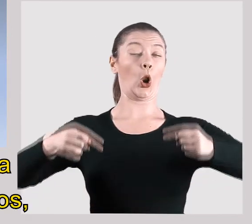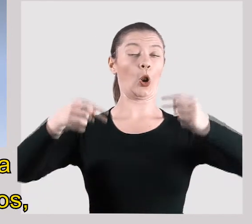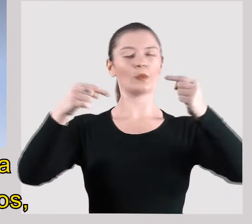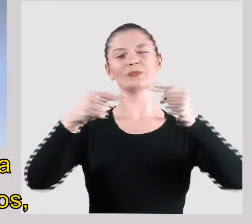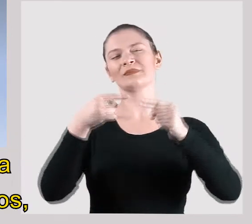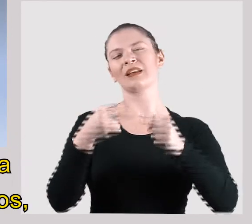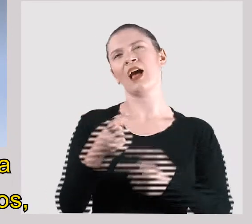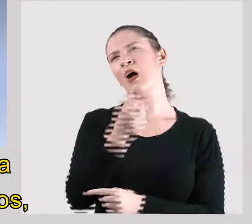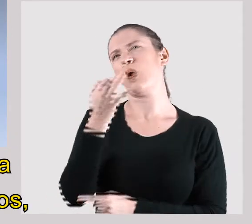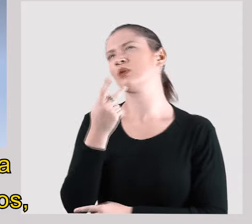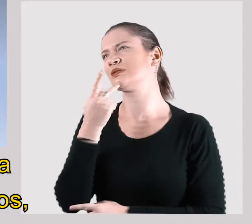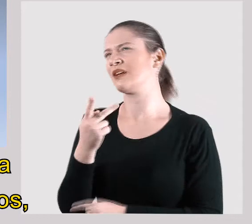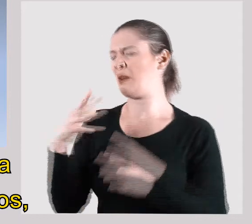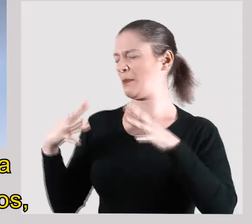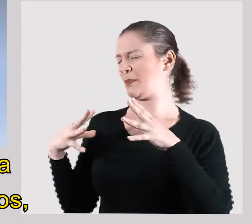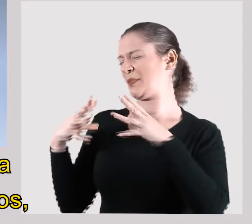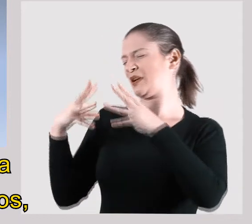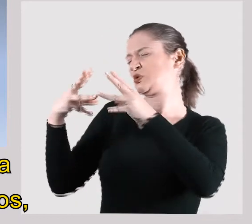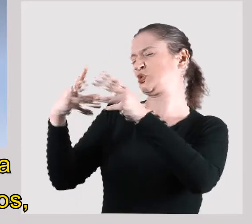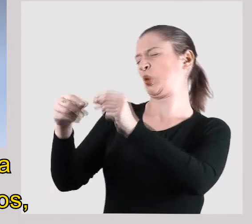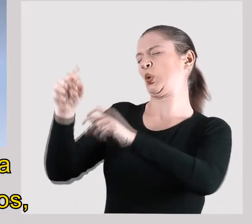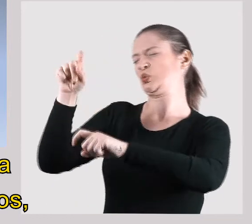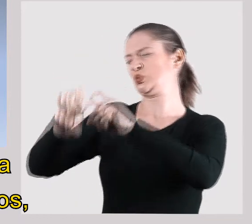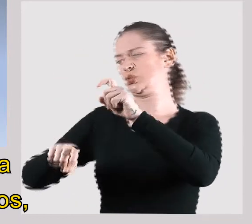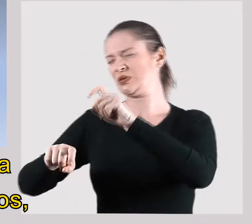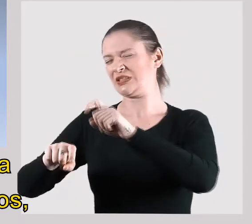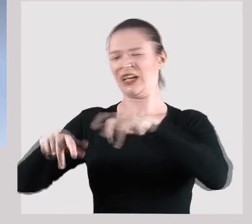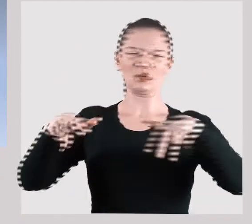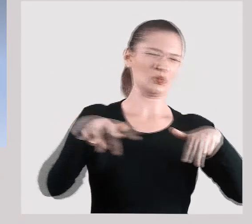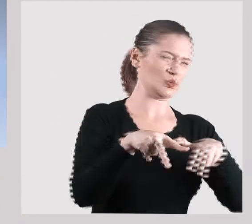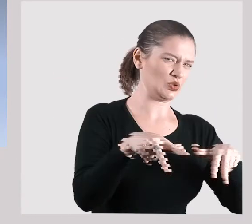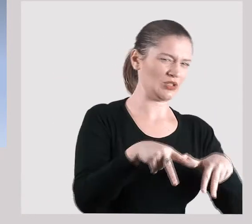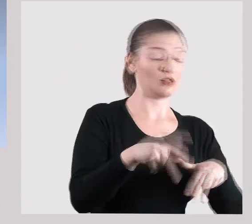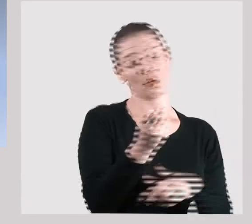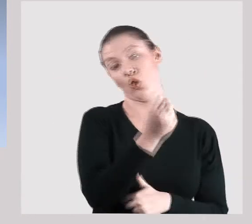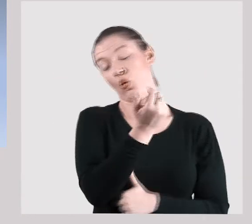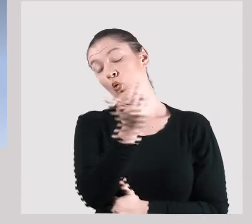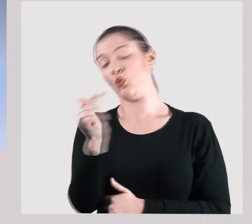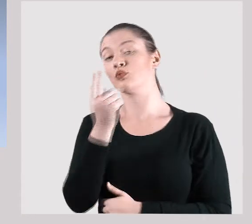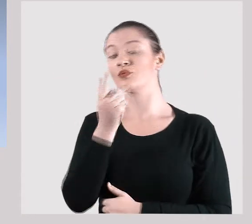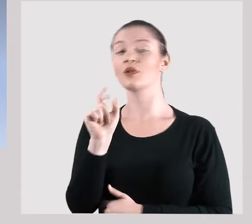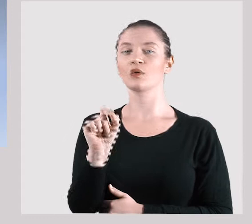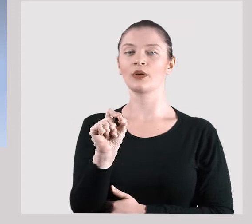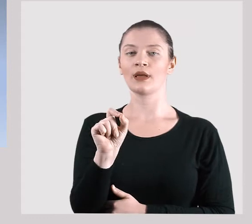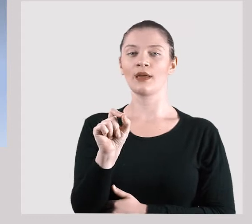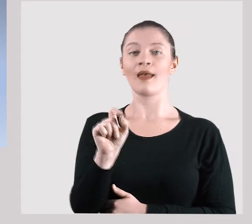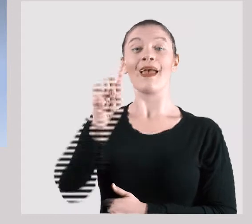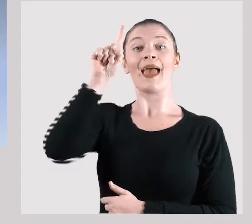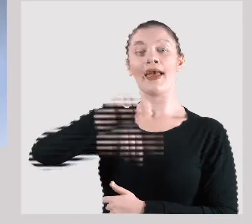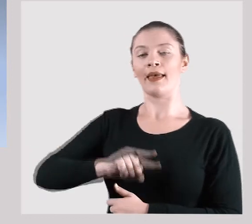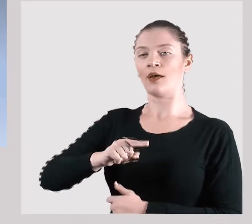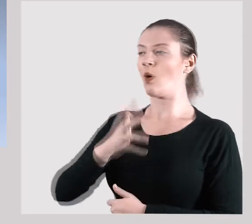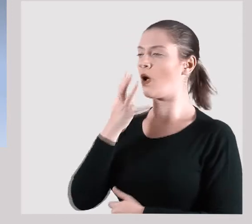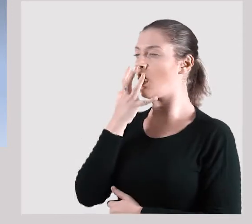que é para todos os sexos e todos os gêneros, e outros dizem que é uma atração por qualquer ser